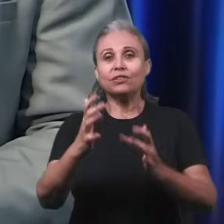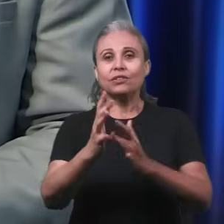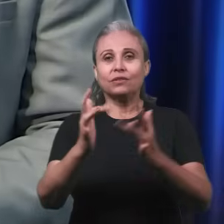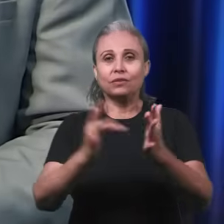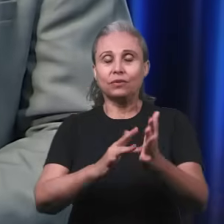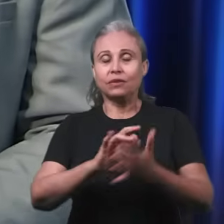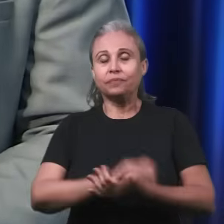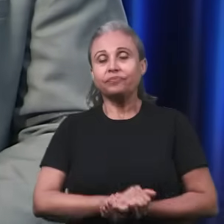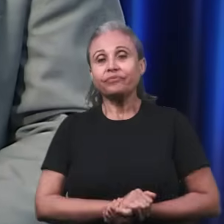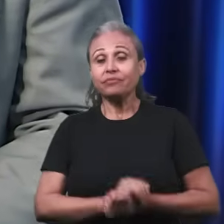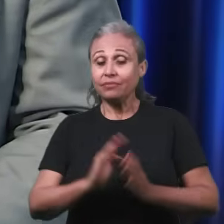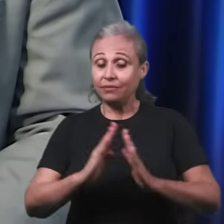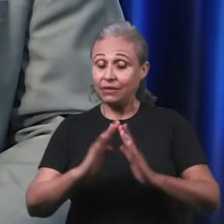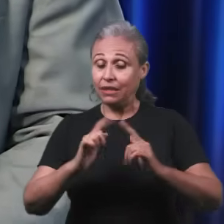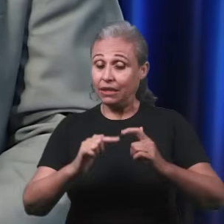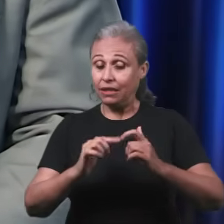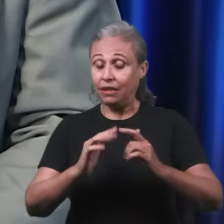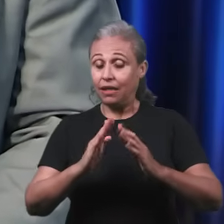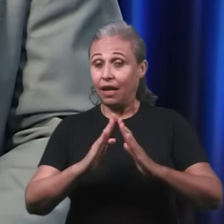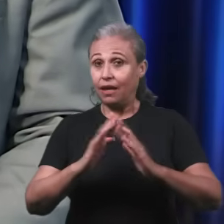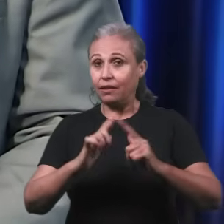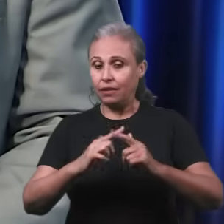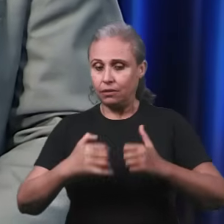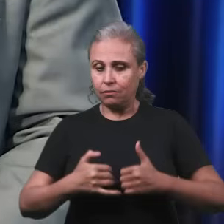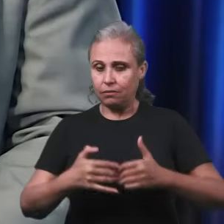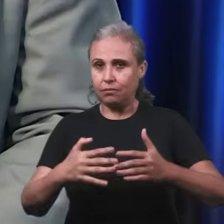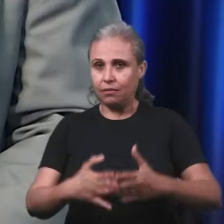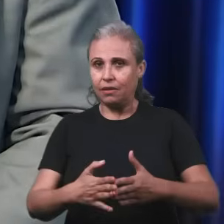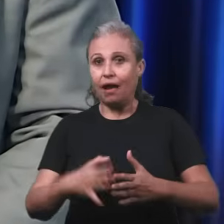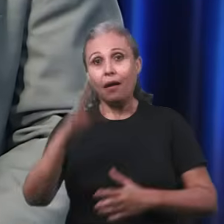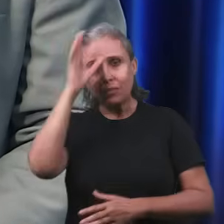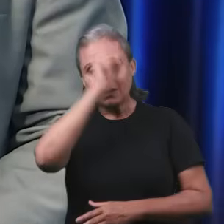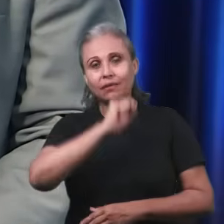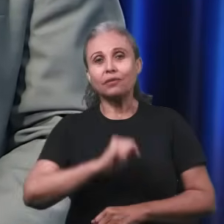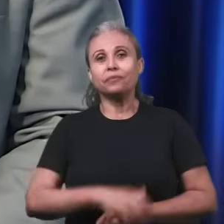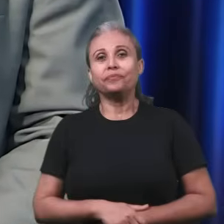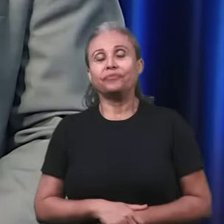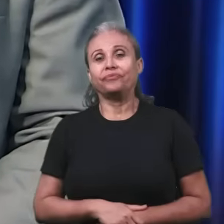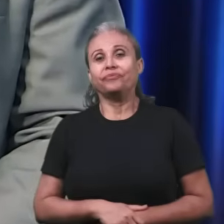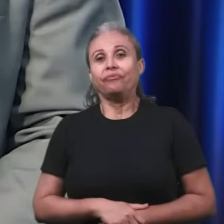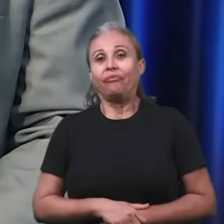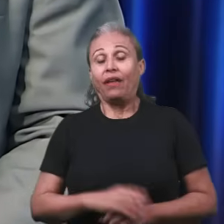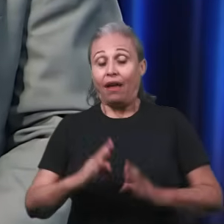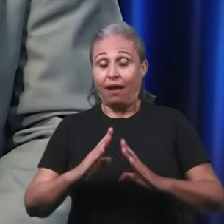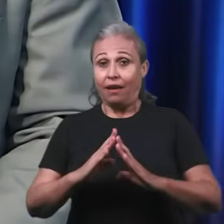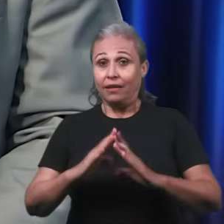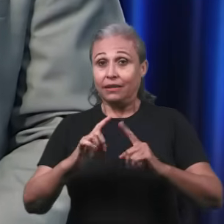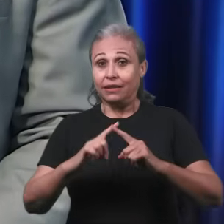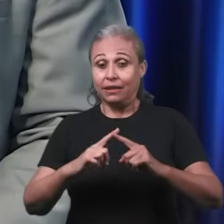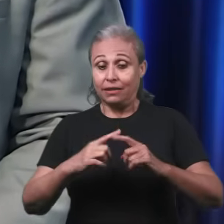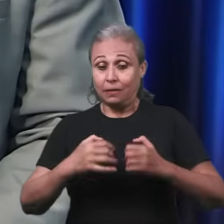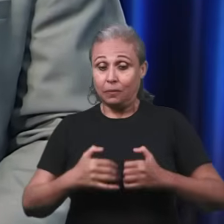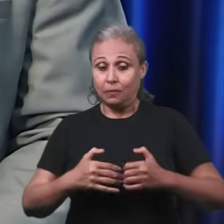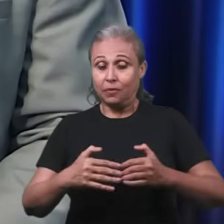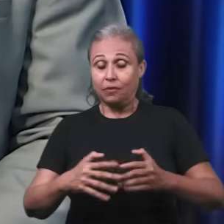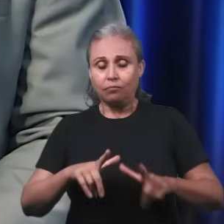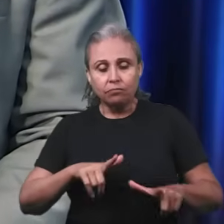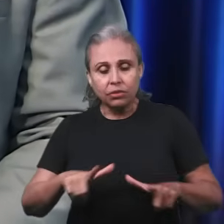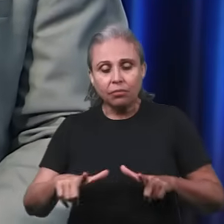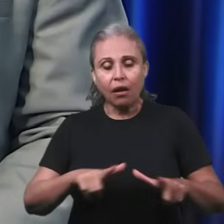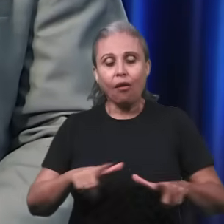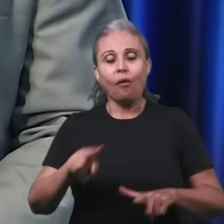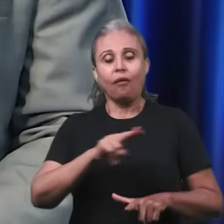palavra fala: trabalhaste pelo meu nome e não te cansaste. A igreja primitiva trabalhou pelo nome de